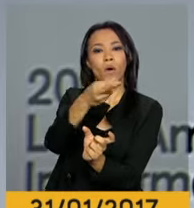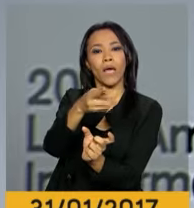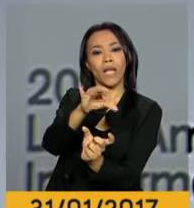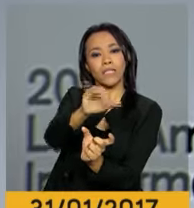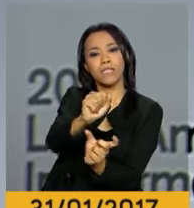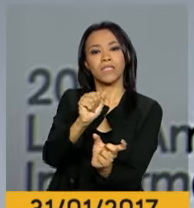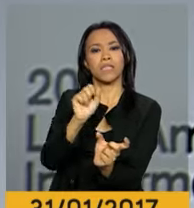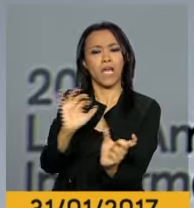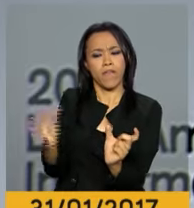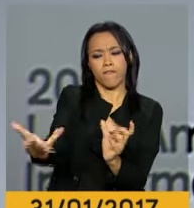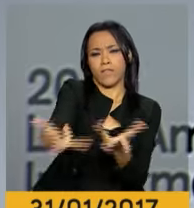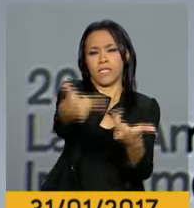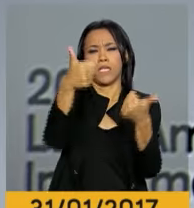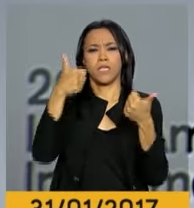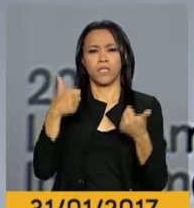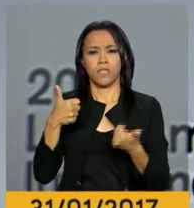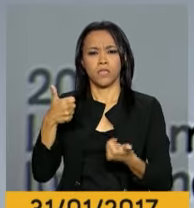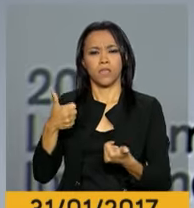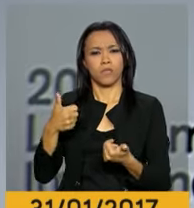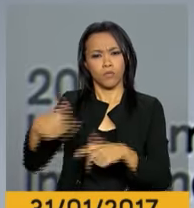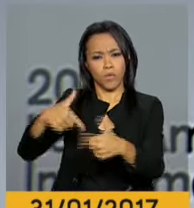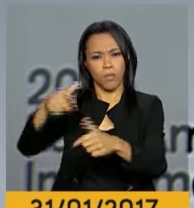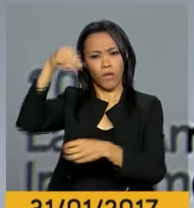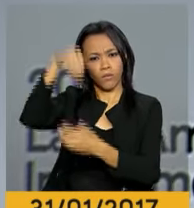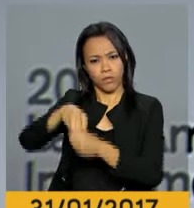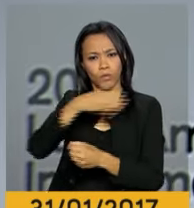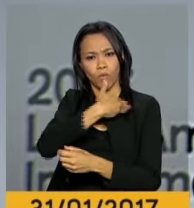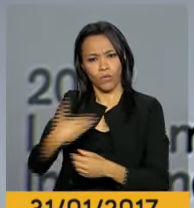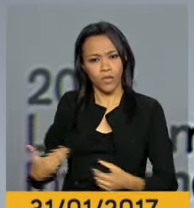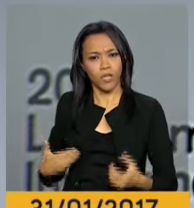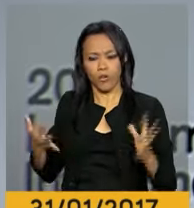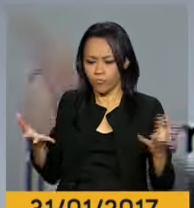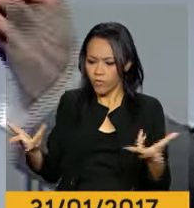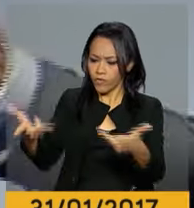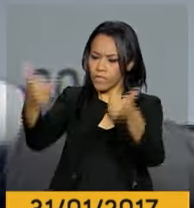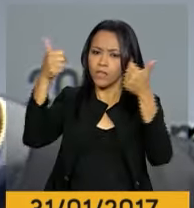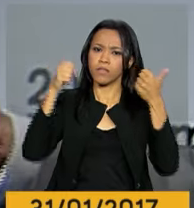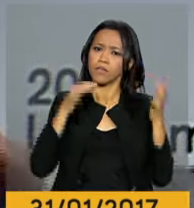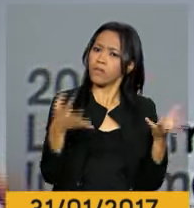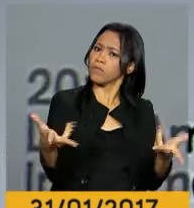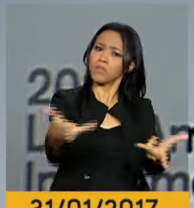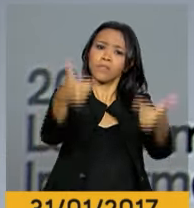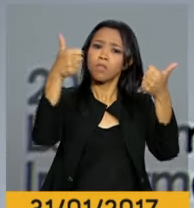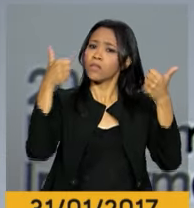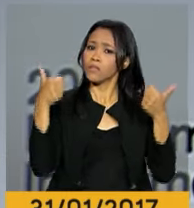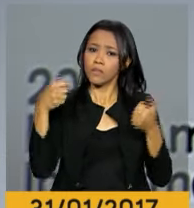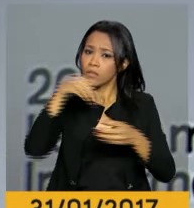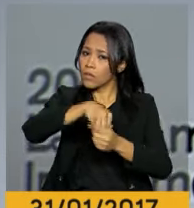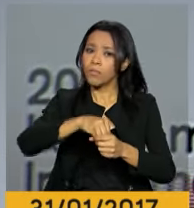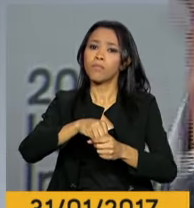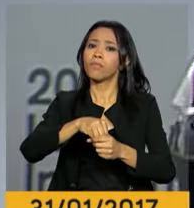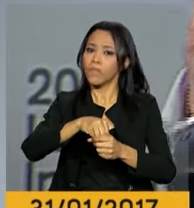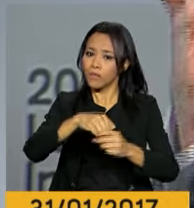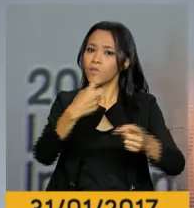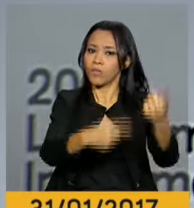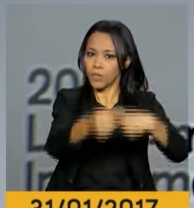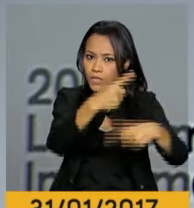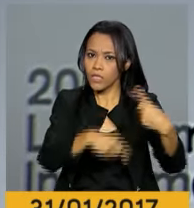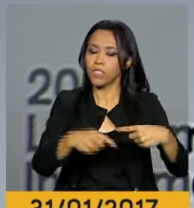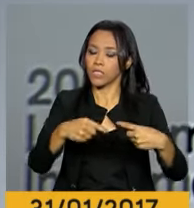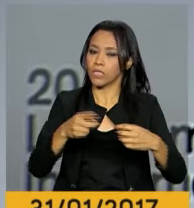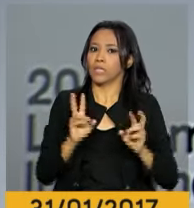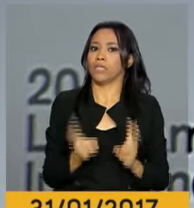eficiência dos serviços públicos querem eficiência dos serviços públicos querem eficiência até da política sobre o aspecto